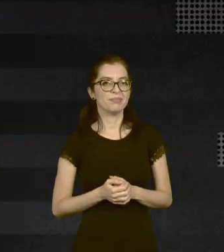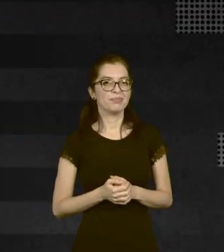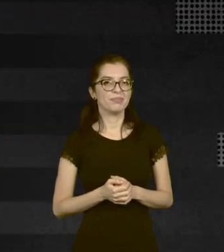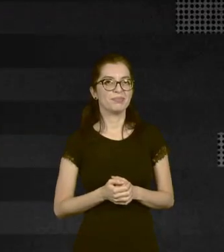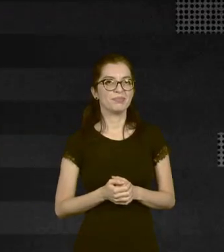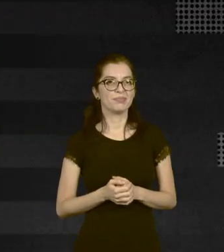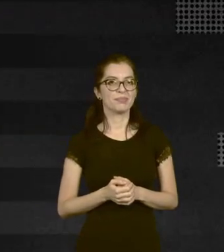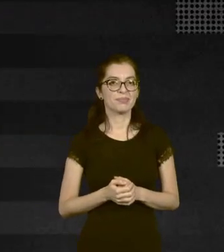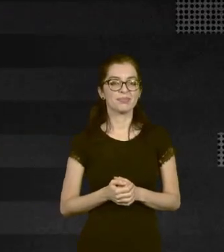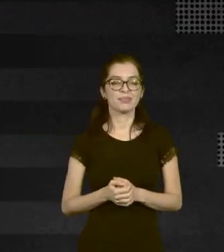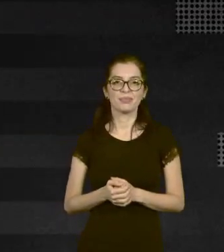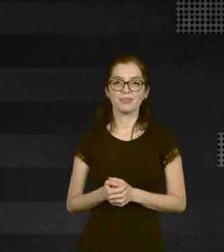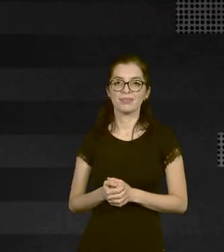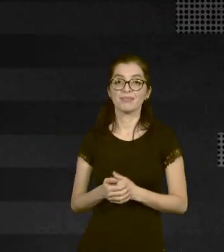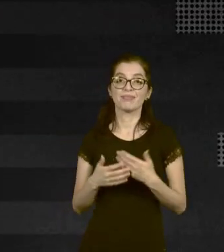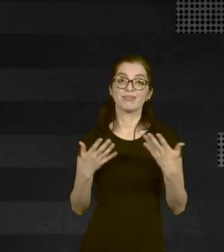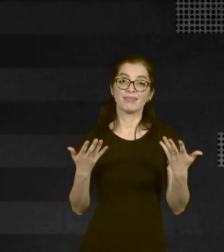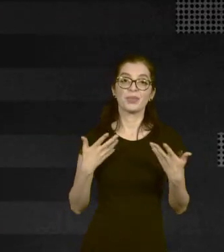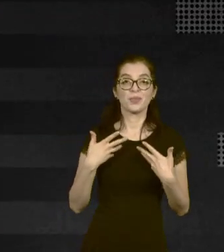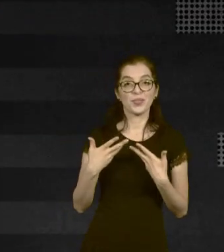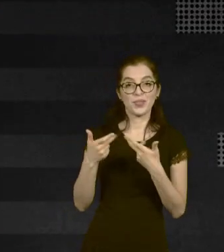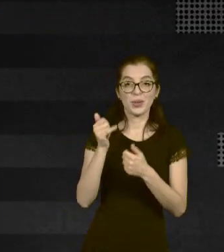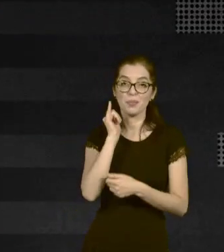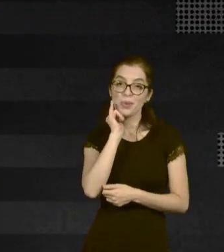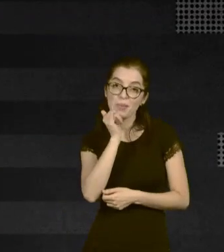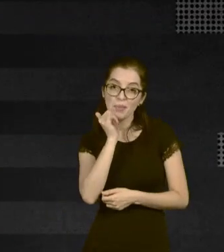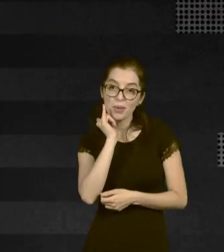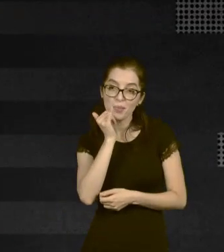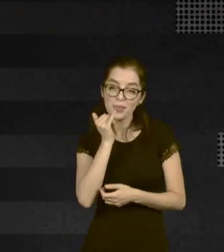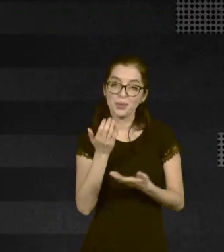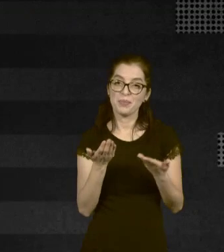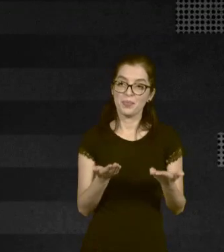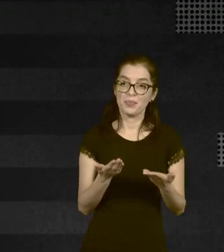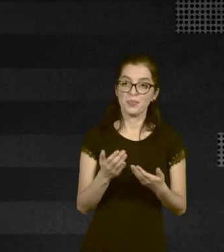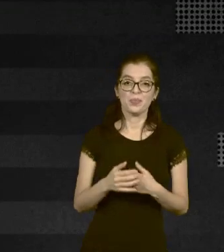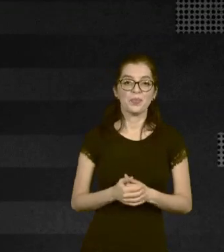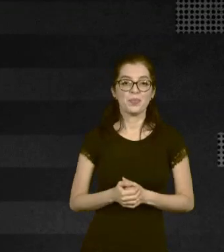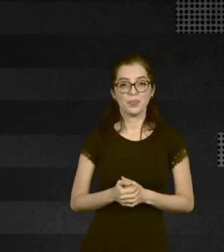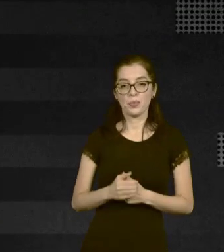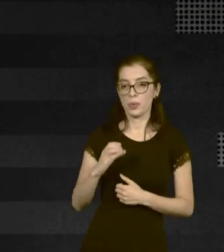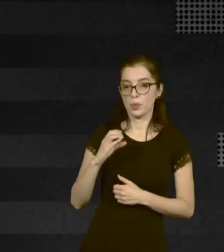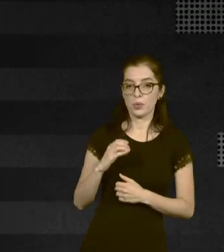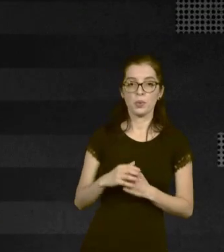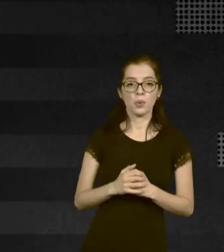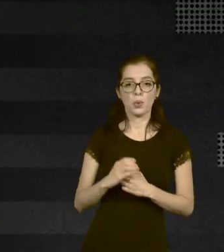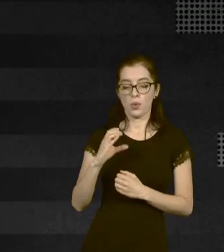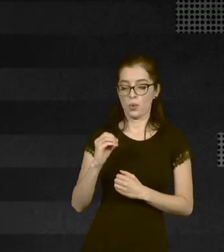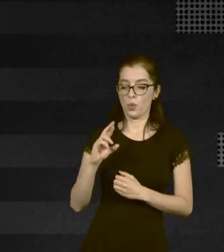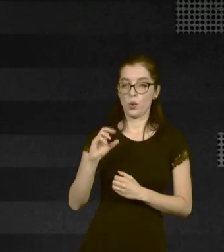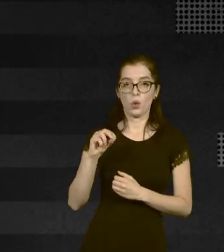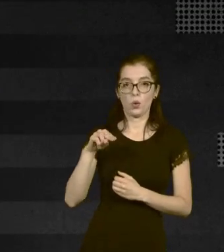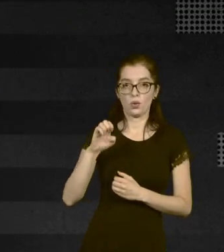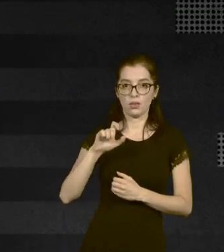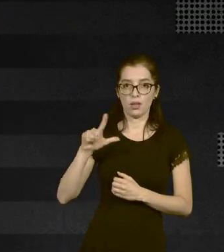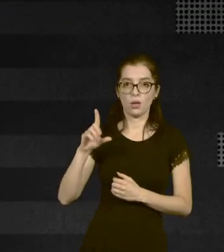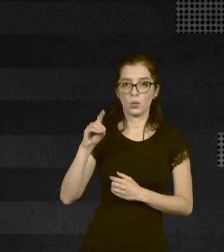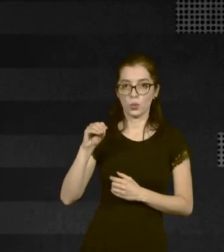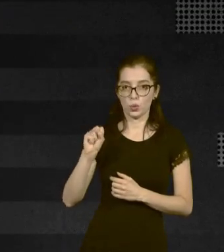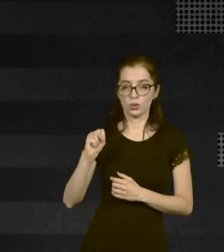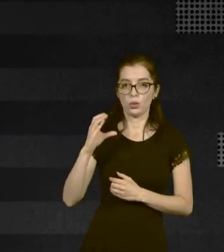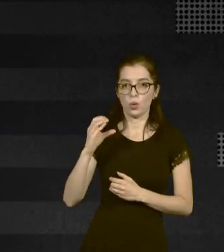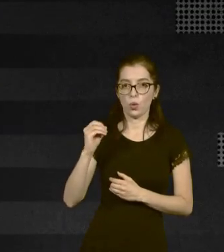e fizemos, e você viu lá. Agora, vamos ver quem que falou sobre esse trabalho aí do Coronel dos Coronéis? Falou